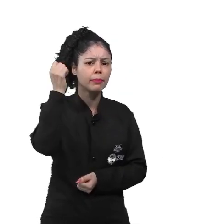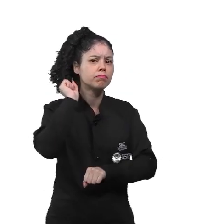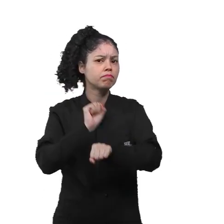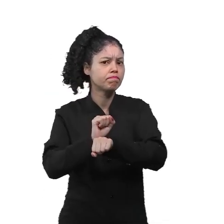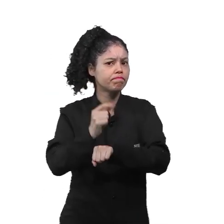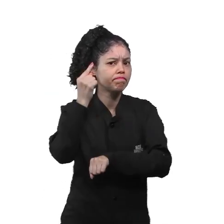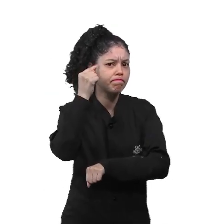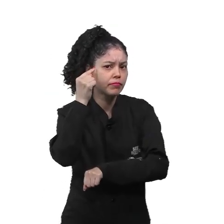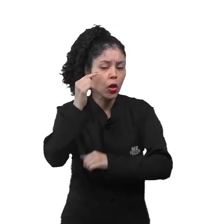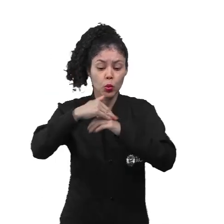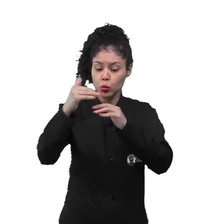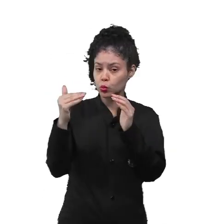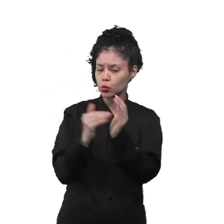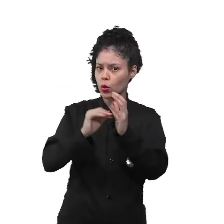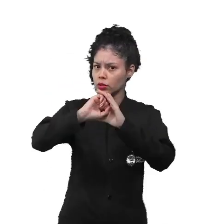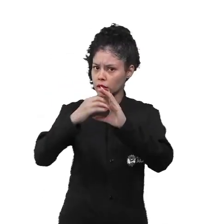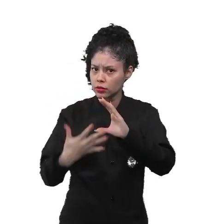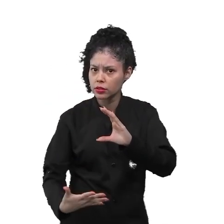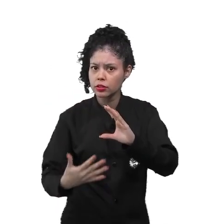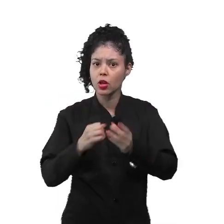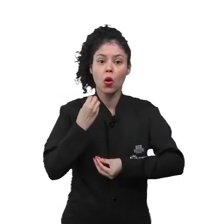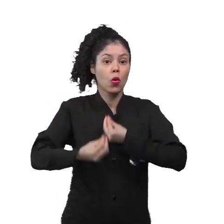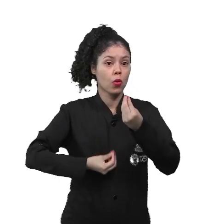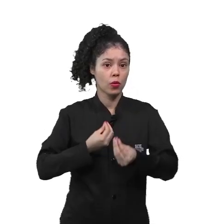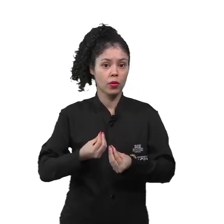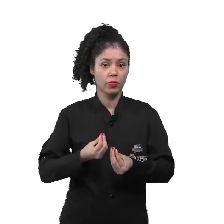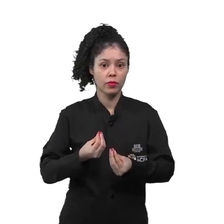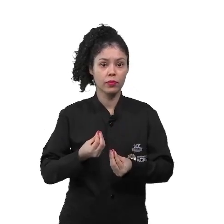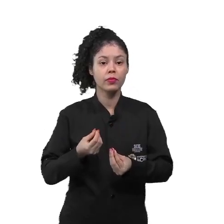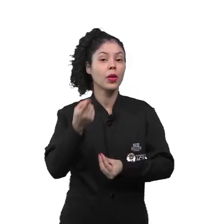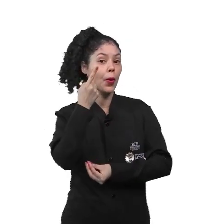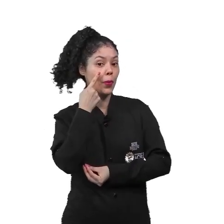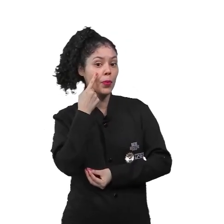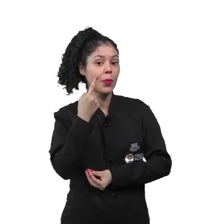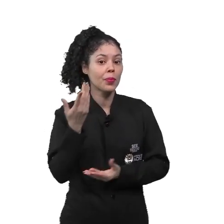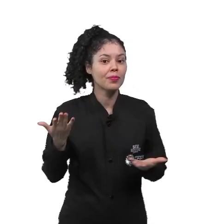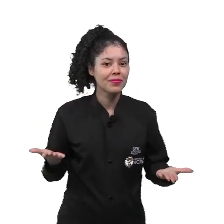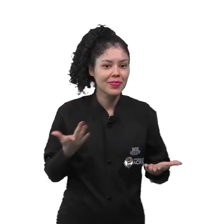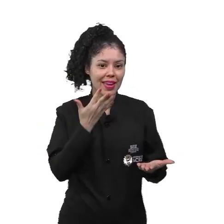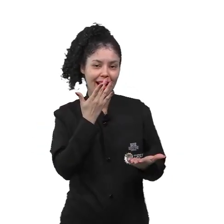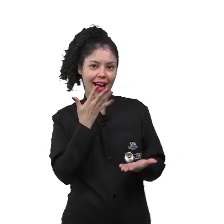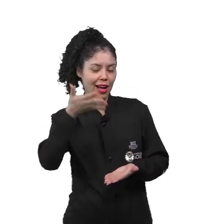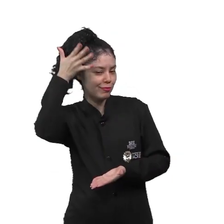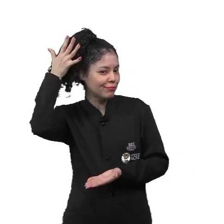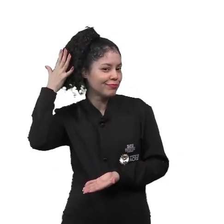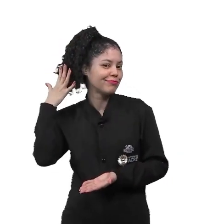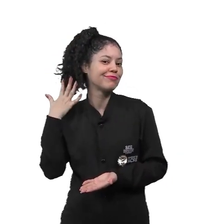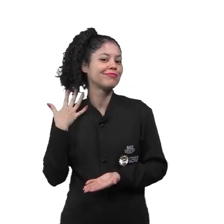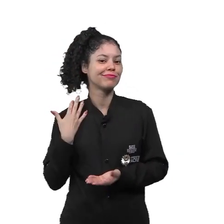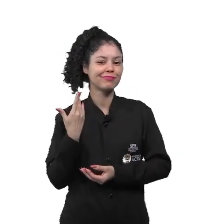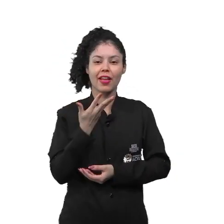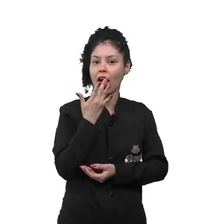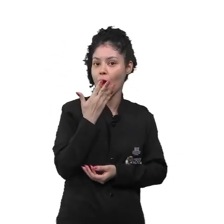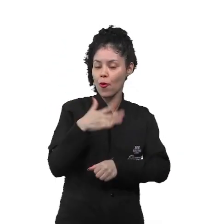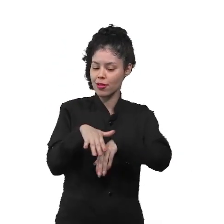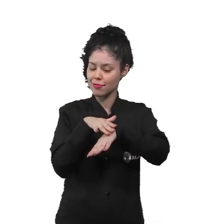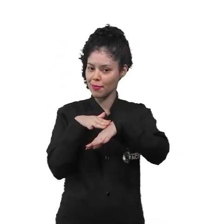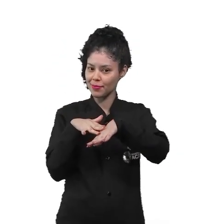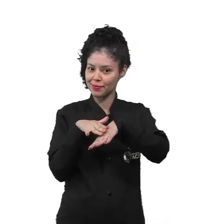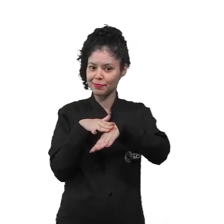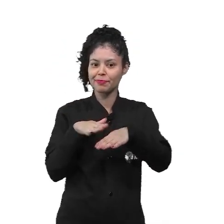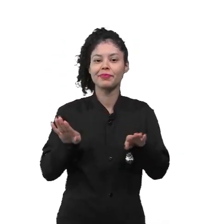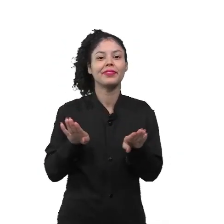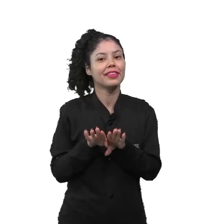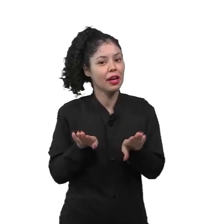de onde vêm todas as suas características, como ali a cor dos seus olhos, o tipo do seu cabelo, a cor da sua pele e até